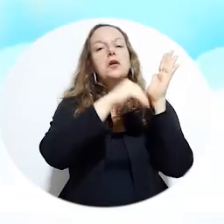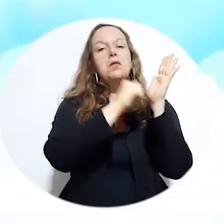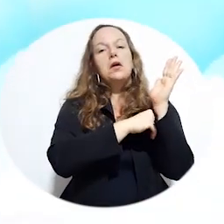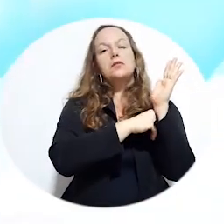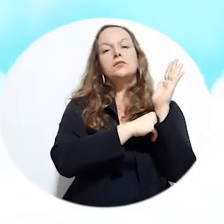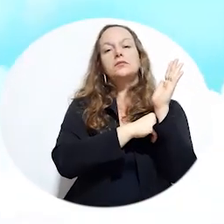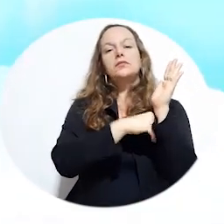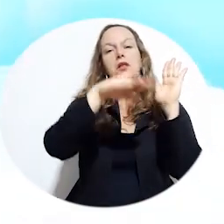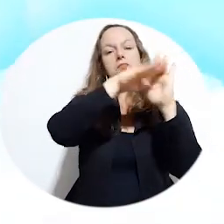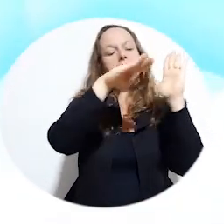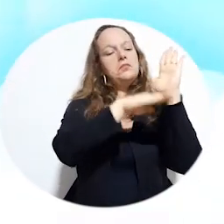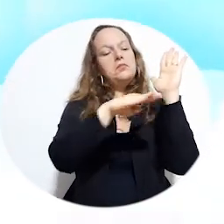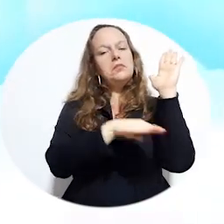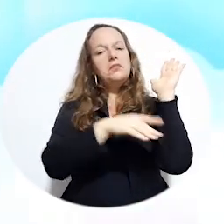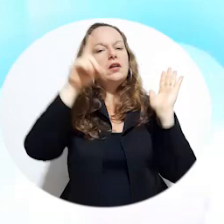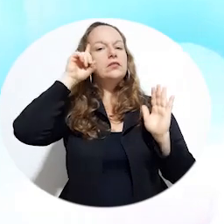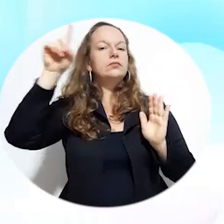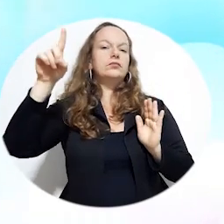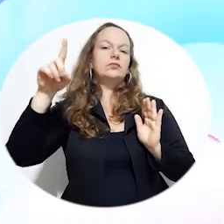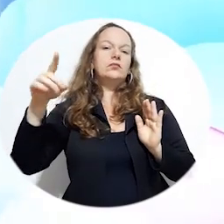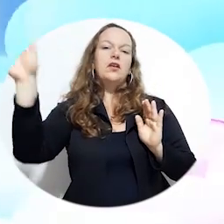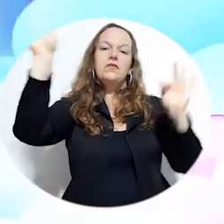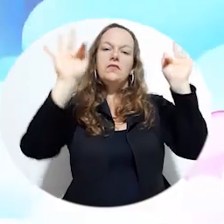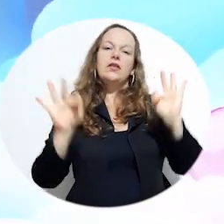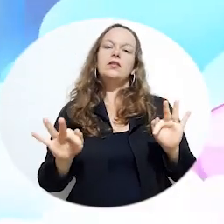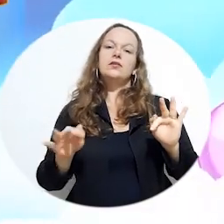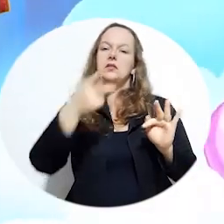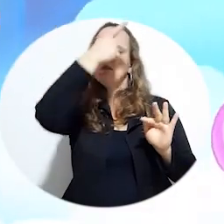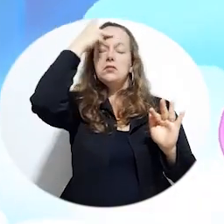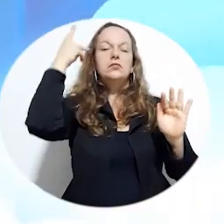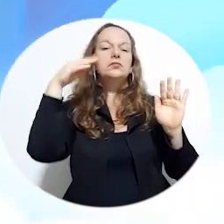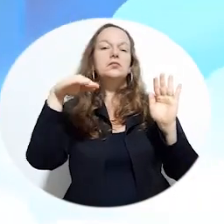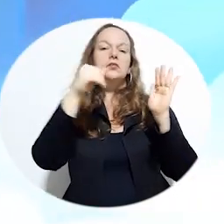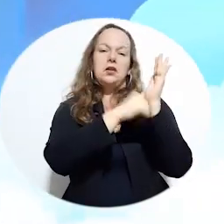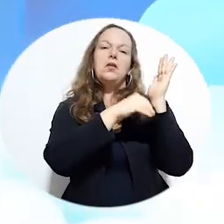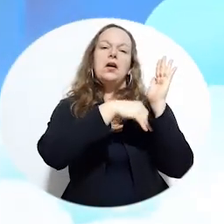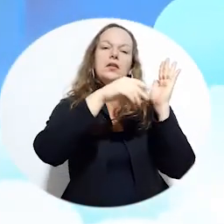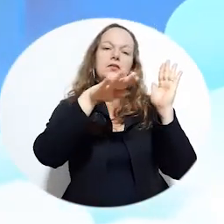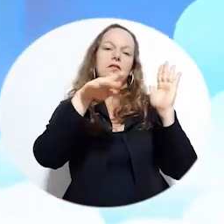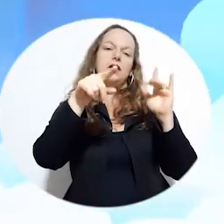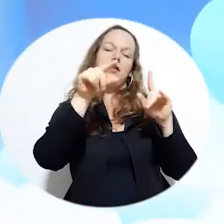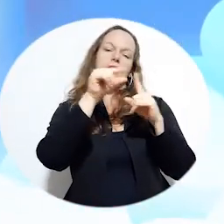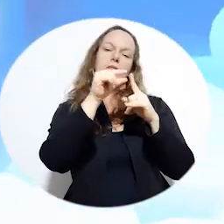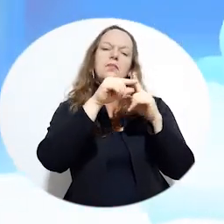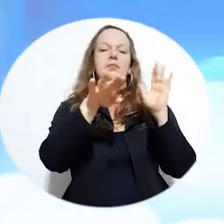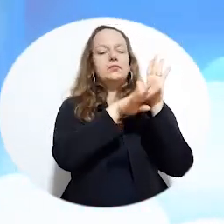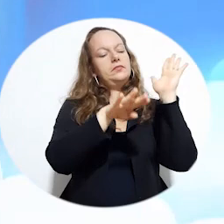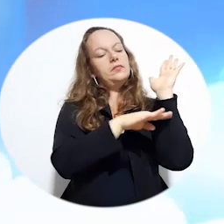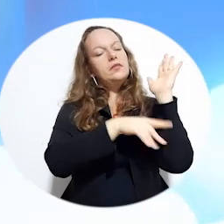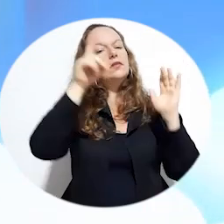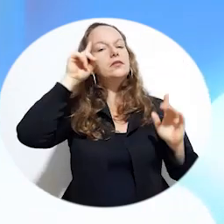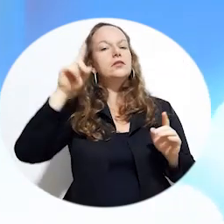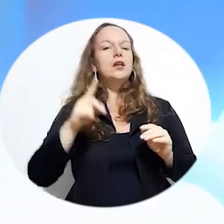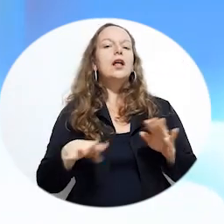de Deus. Felizes os que guardam os mandamentos de Deus. Que lhe obedecem de todo o